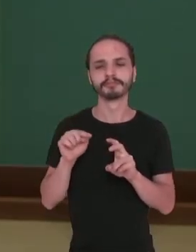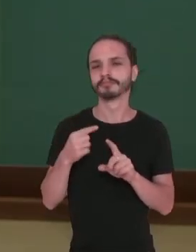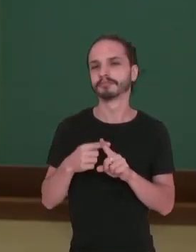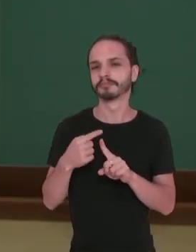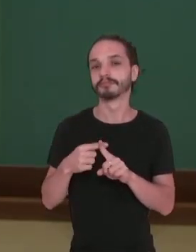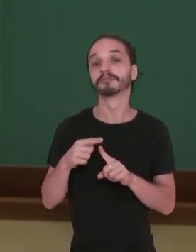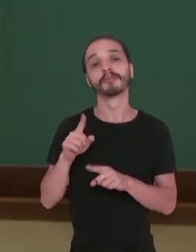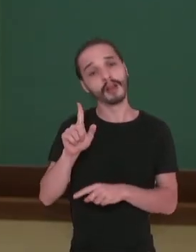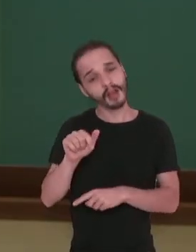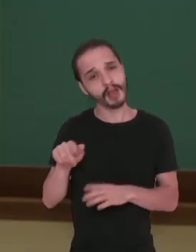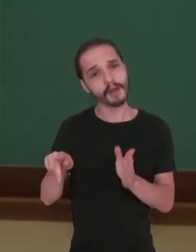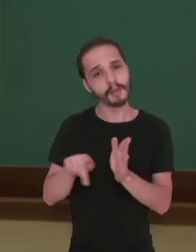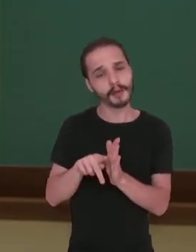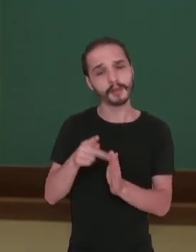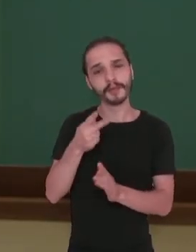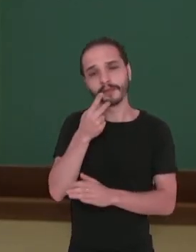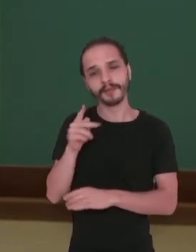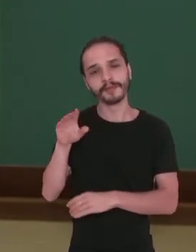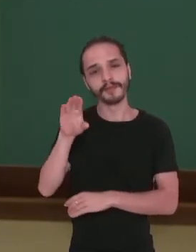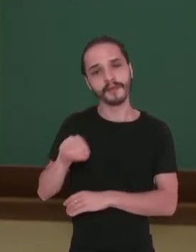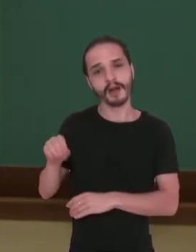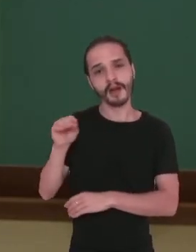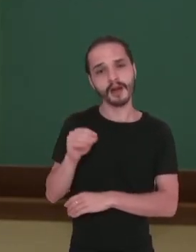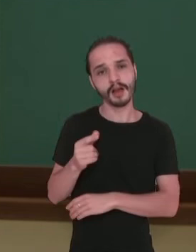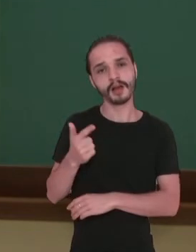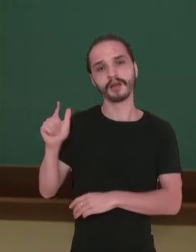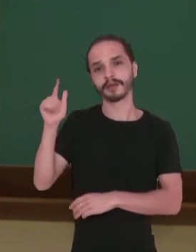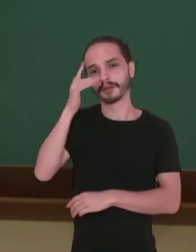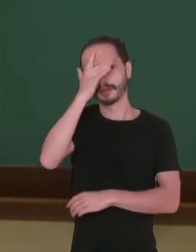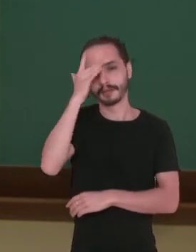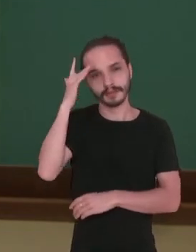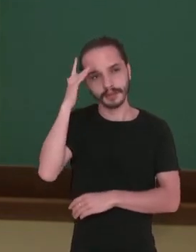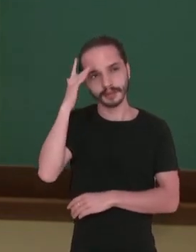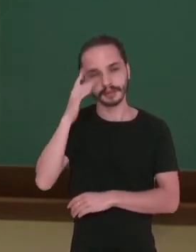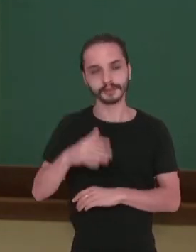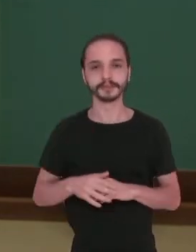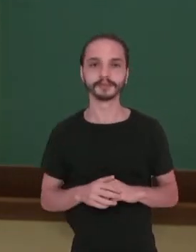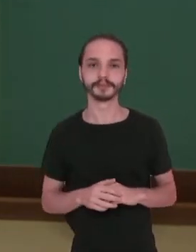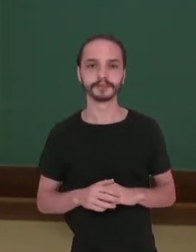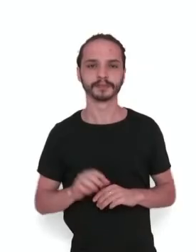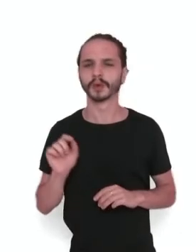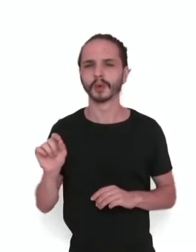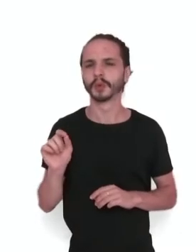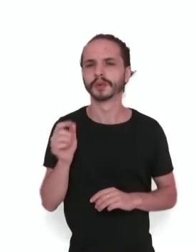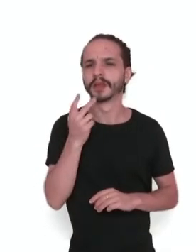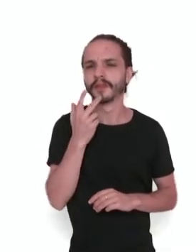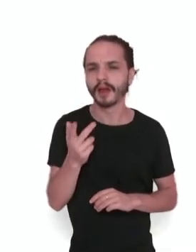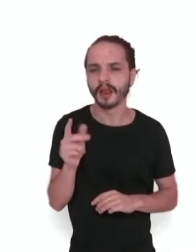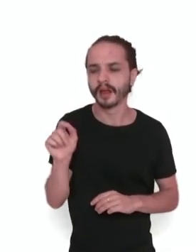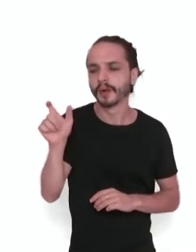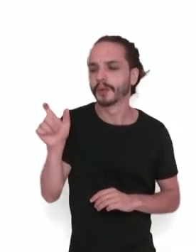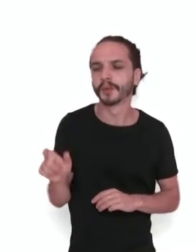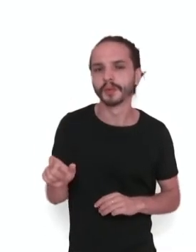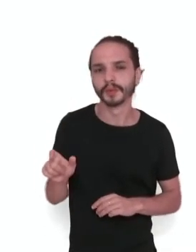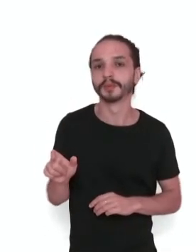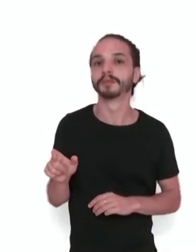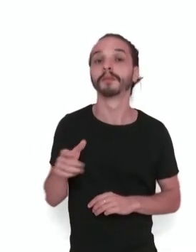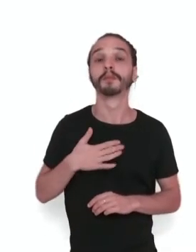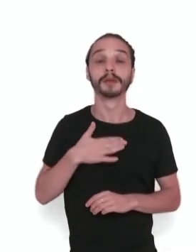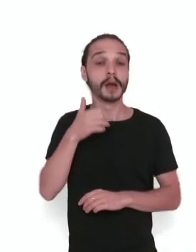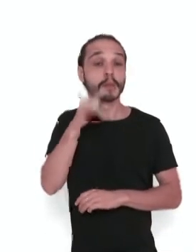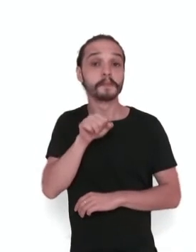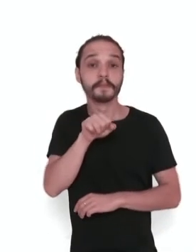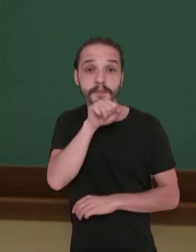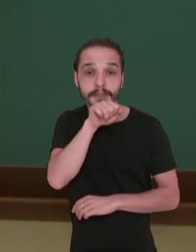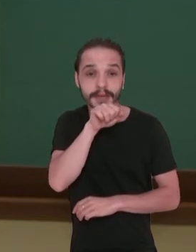porque se refere à fala de uma pessoa, ó, a transcrição aqui da fala. quem que está falando, né? Minha